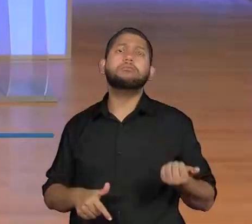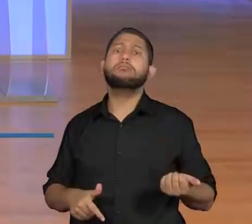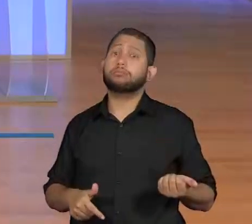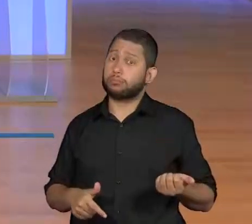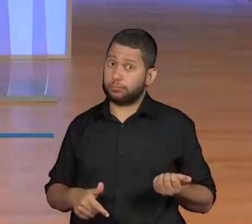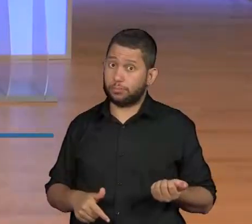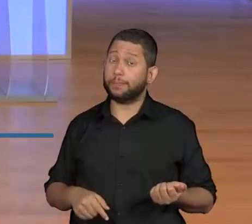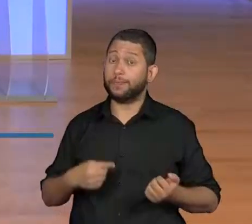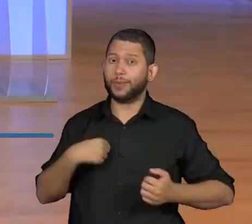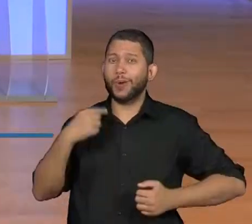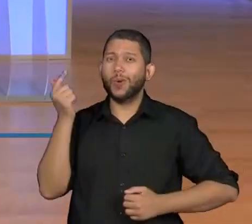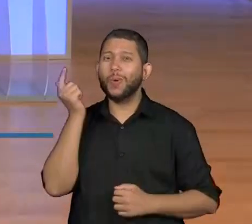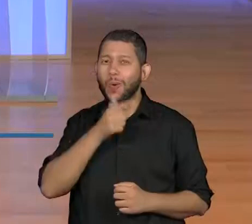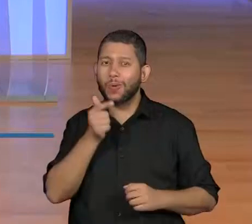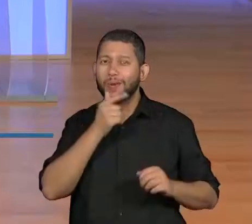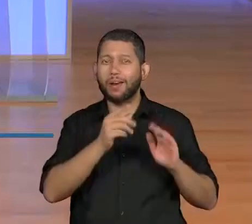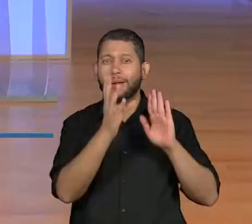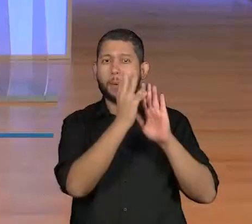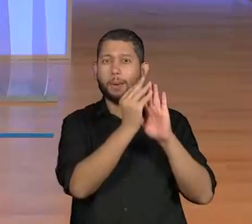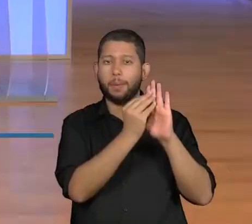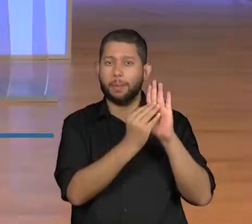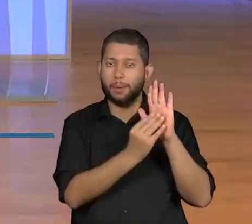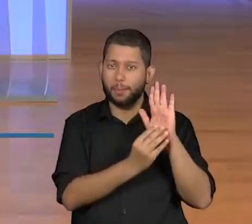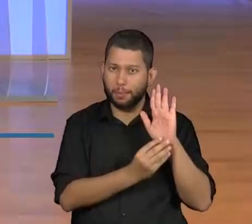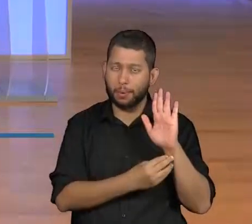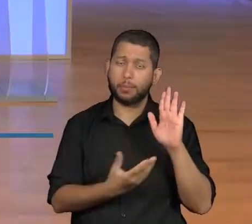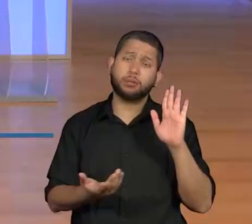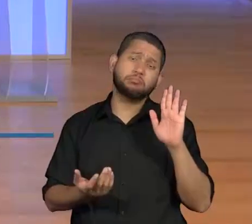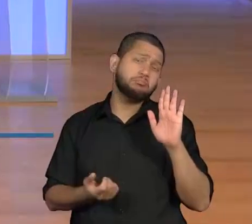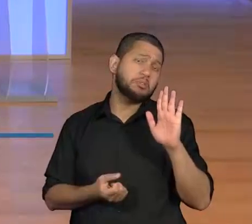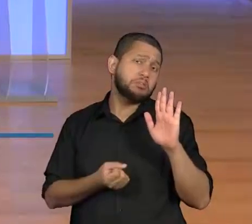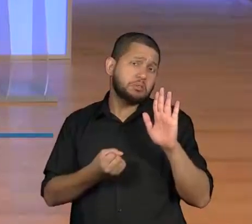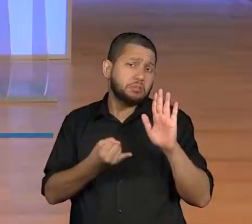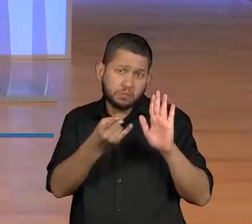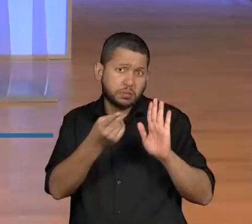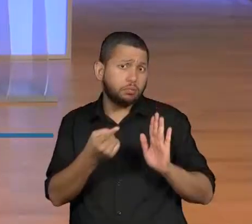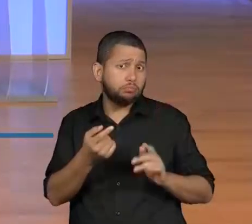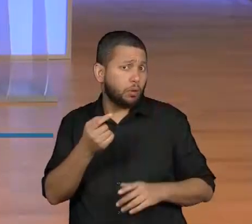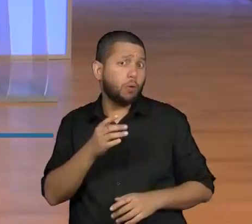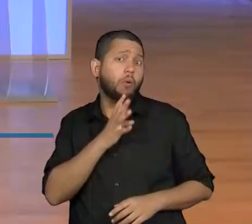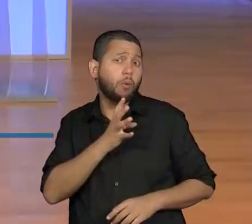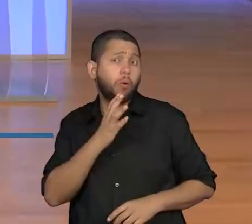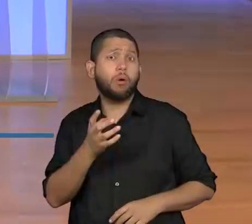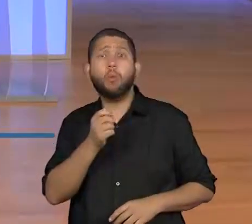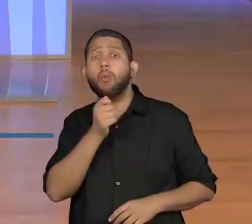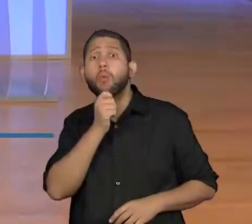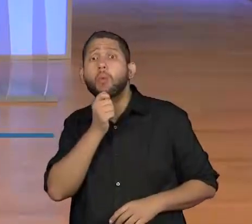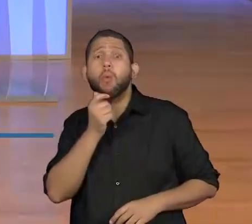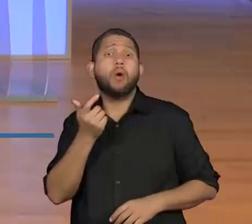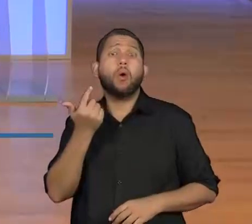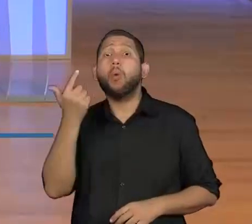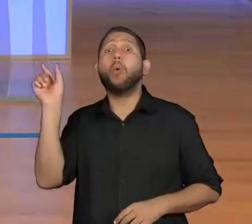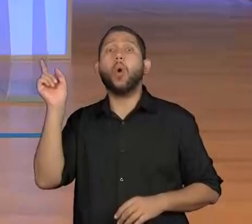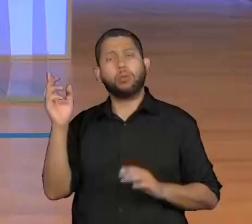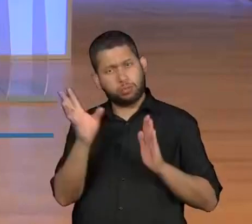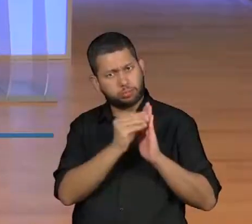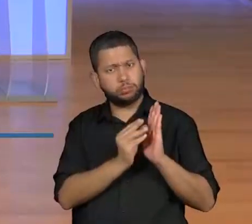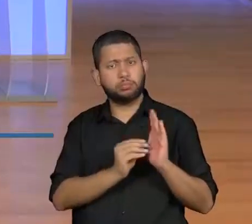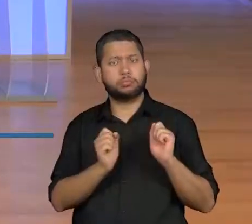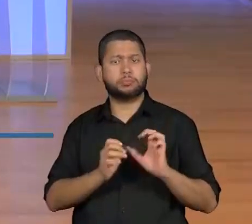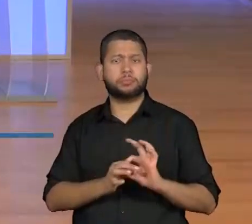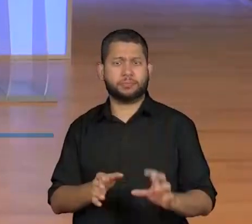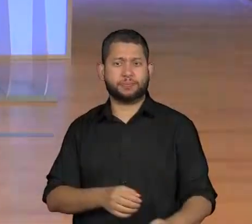conseguimos preencher aí todas as linhas. Poderiam ter menos também, não tem nenhum problema. E aí nós vamos fazer a